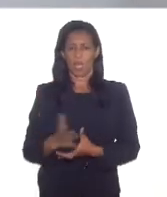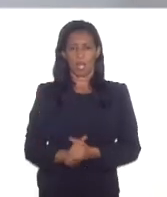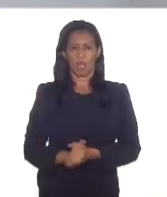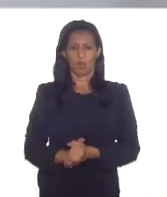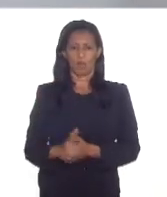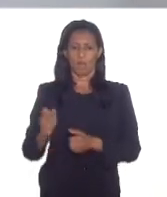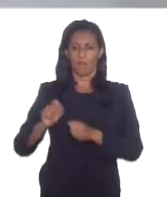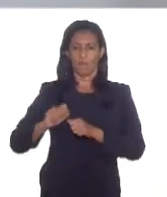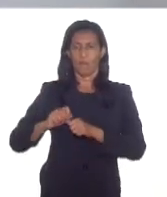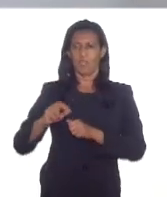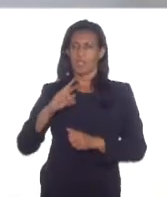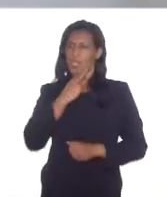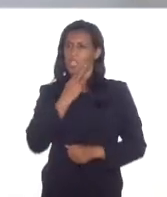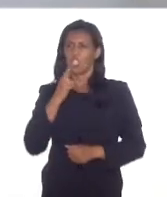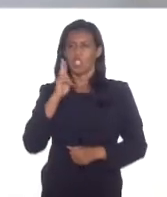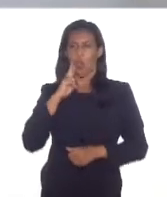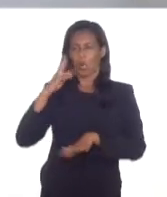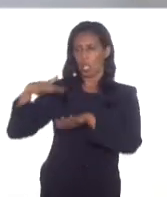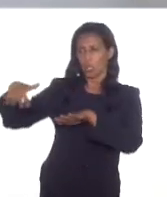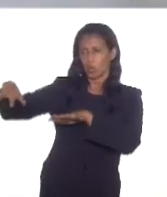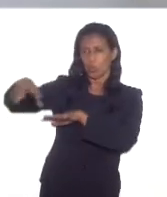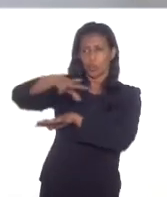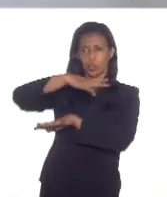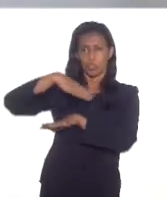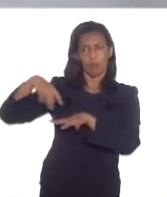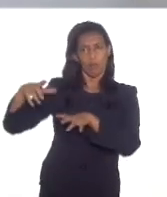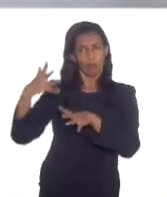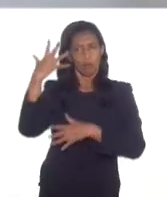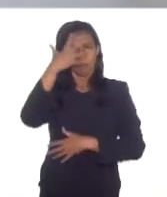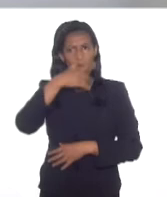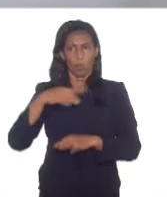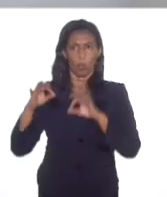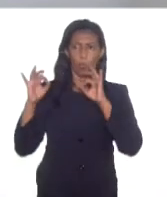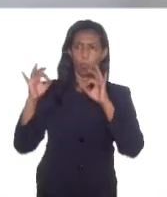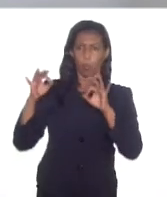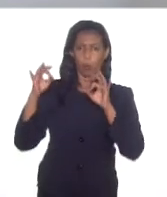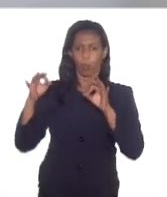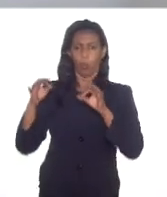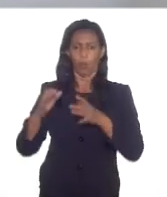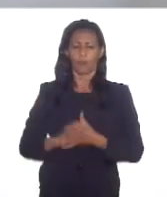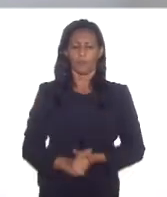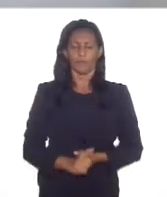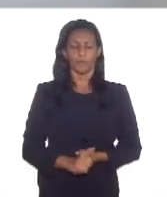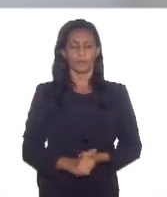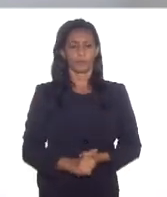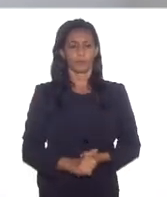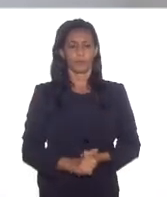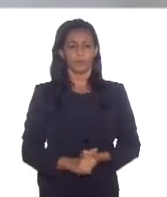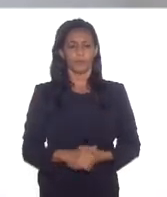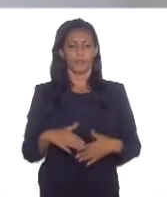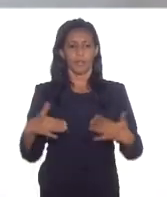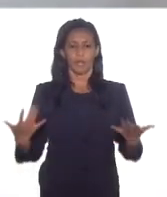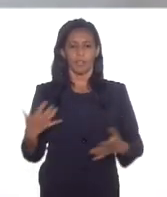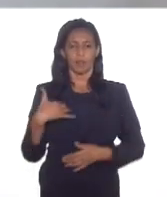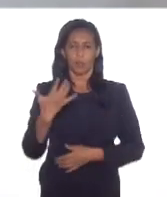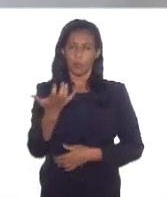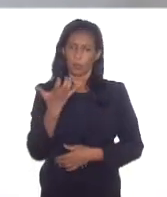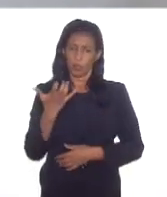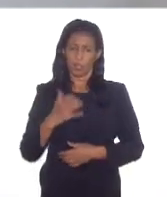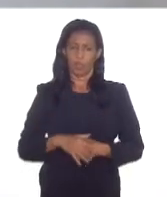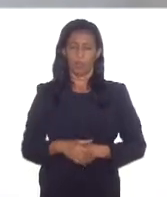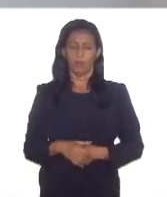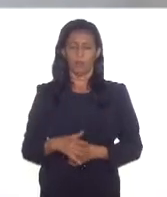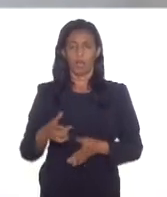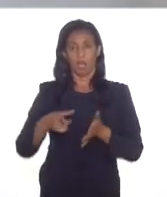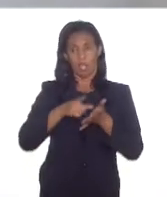fazer vários restaurantes, fazer uma área bacana, que é uma área muito bacana ali, muito bonita. Então, eu quero, antes de passar